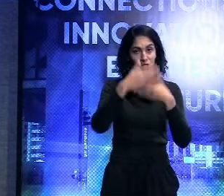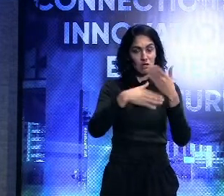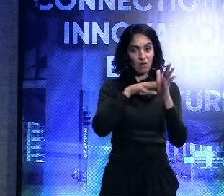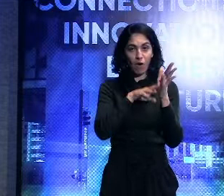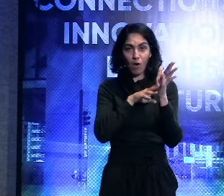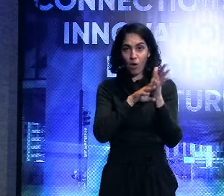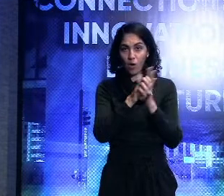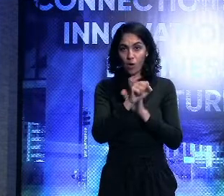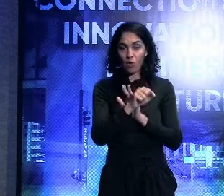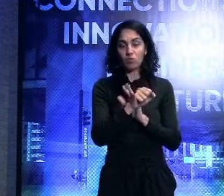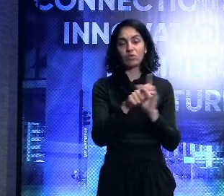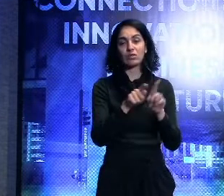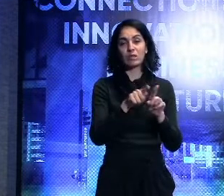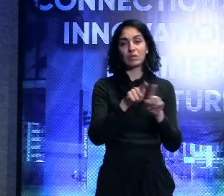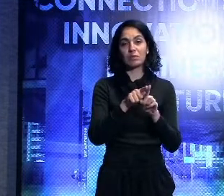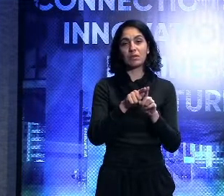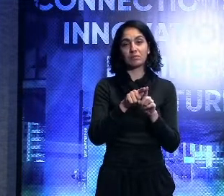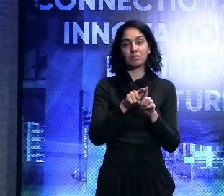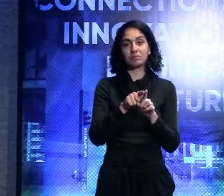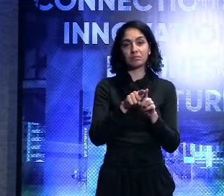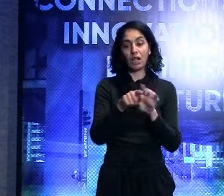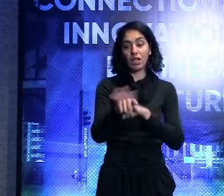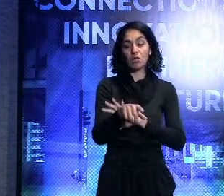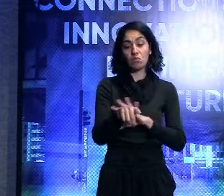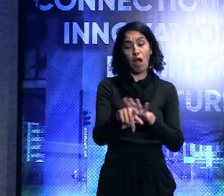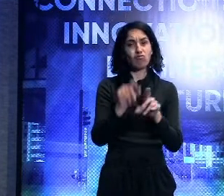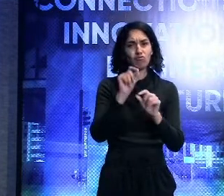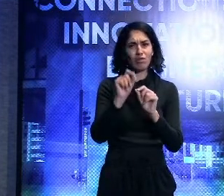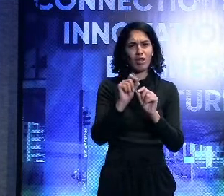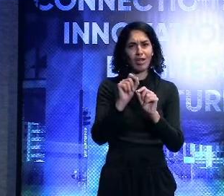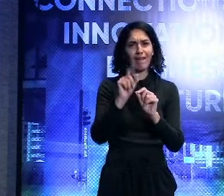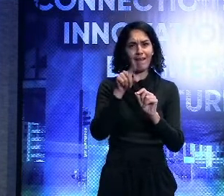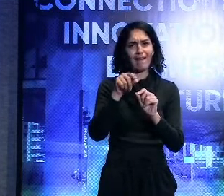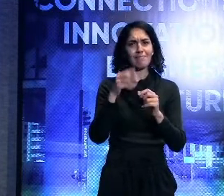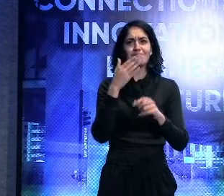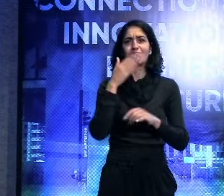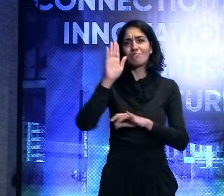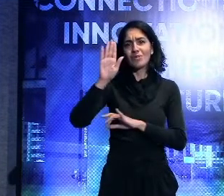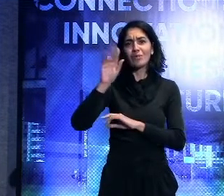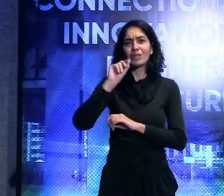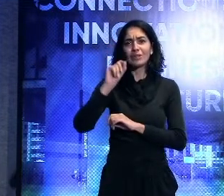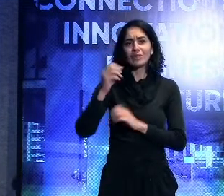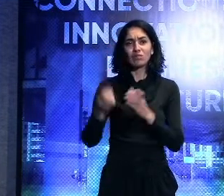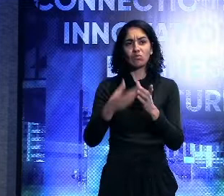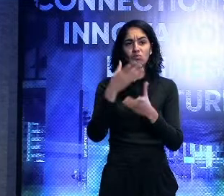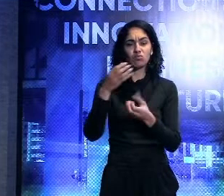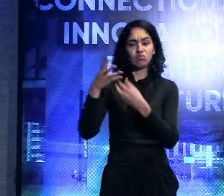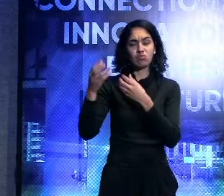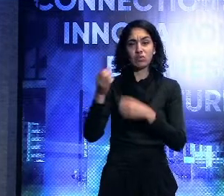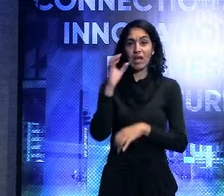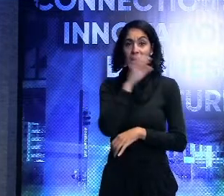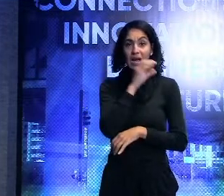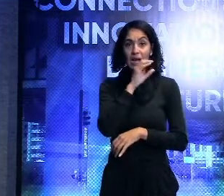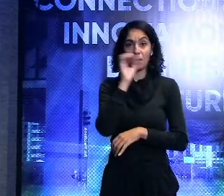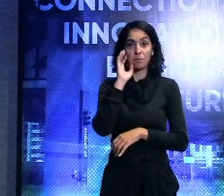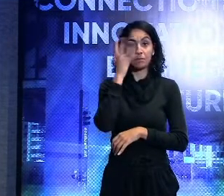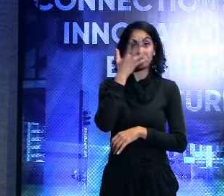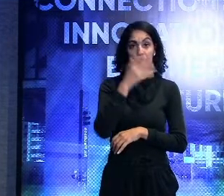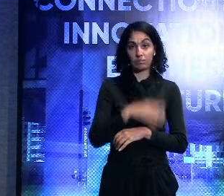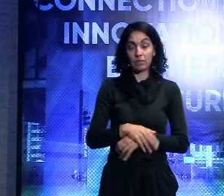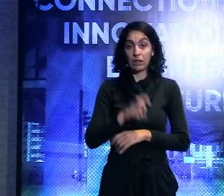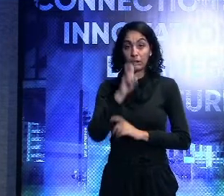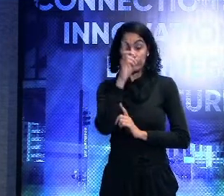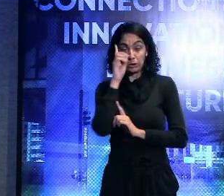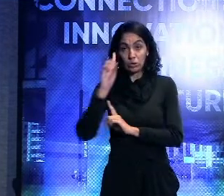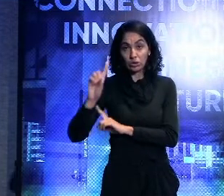pela Google Ventures, aí um braço da Google, e que prometia criar e validar ideias de solução de forma rápida, onde, em 5 dias,